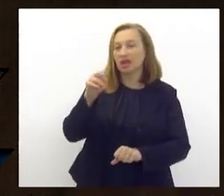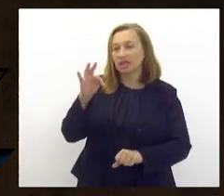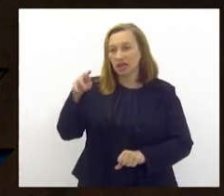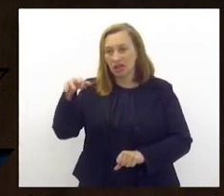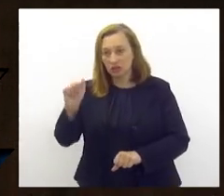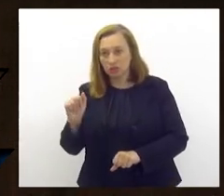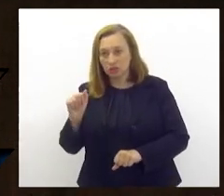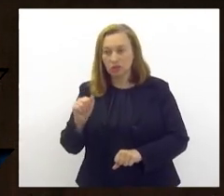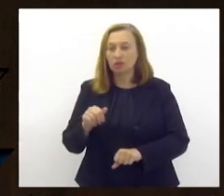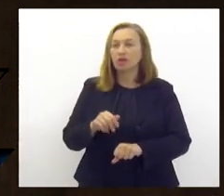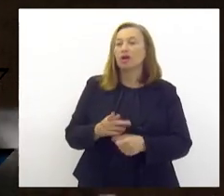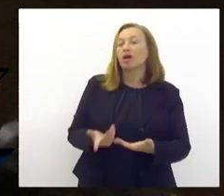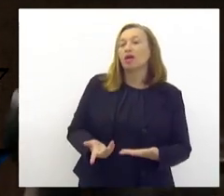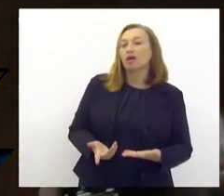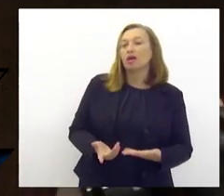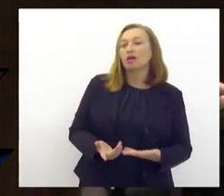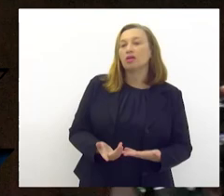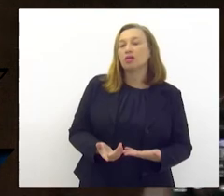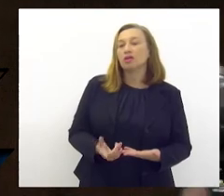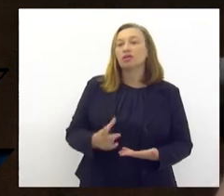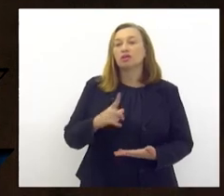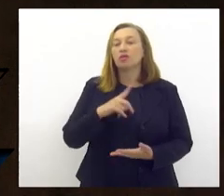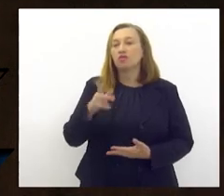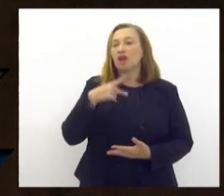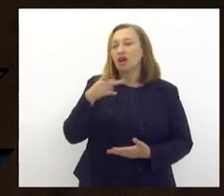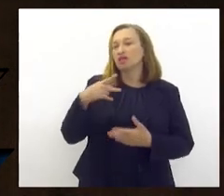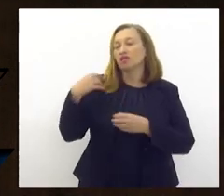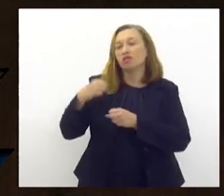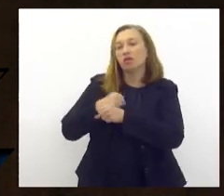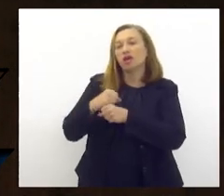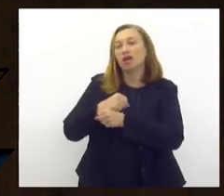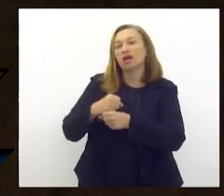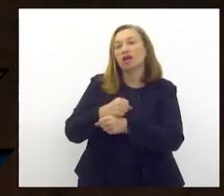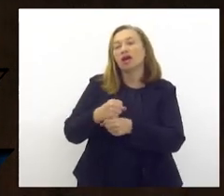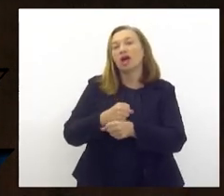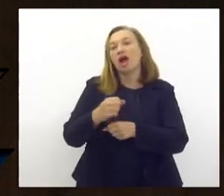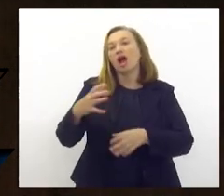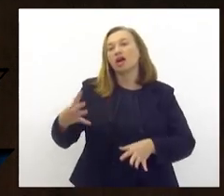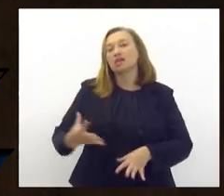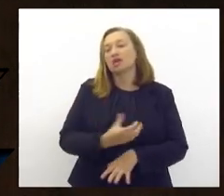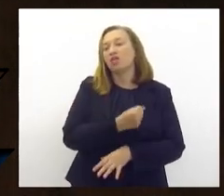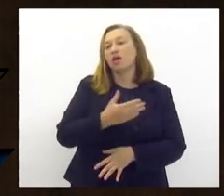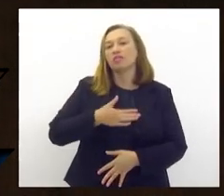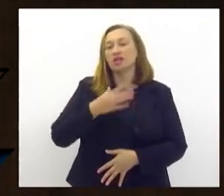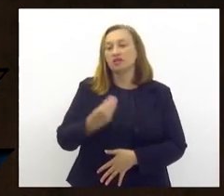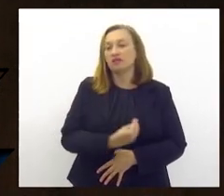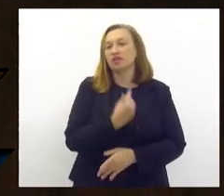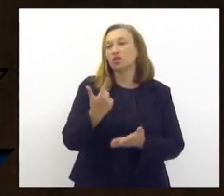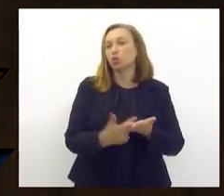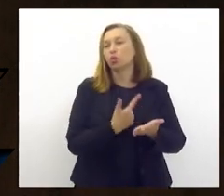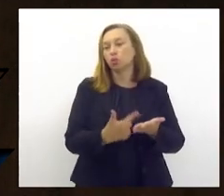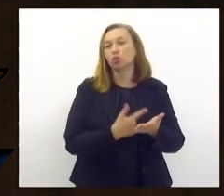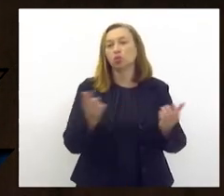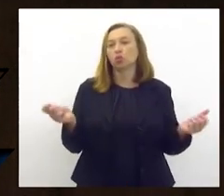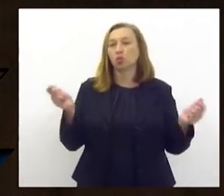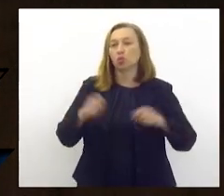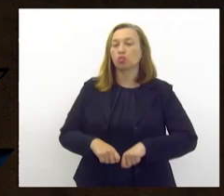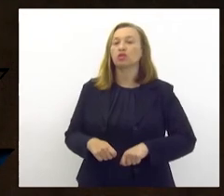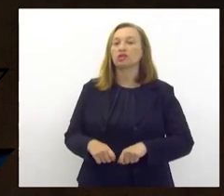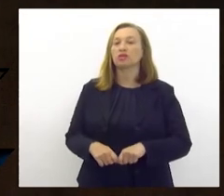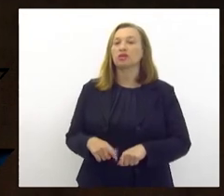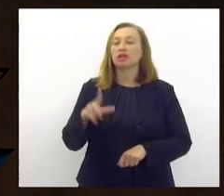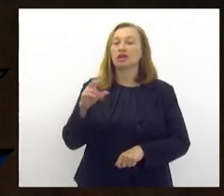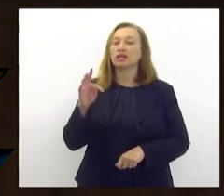em literatura comparada e tenho dito por muito tempo que a literatura me salvou. Me salvou pela possibilidade que a